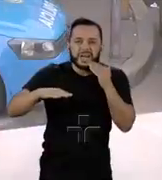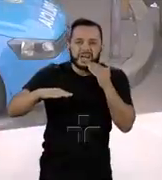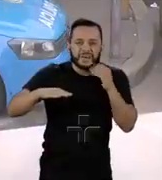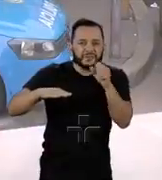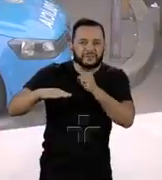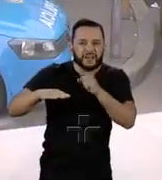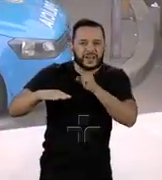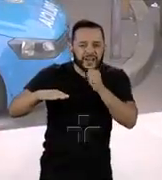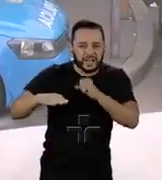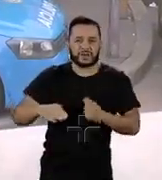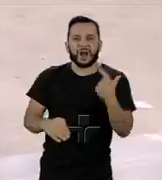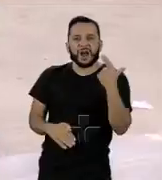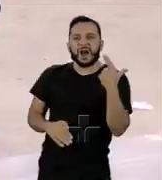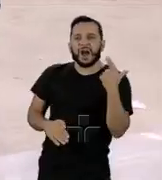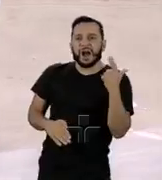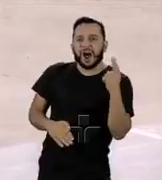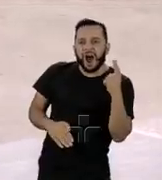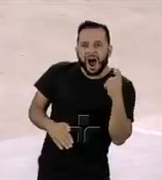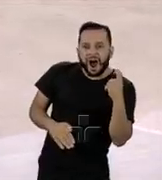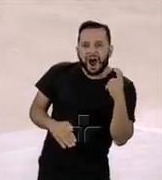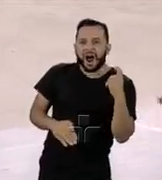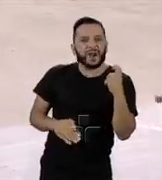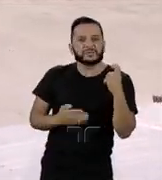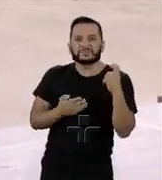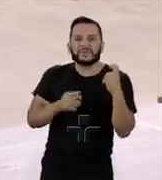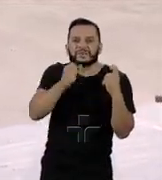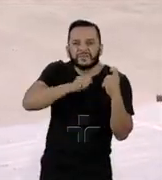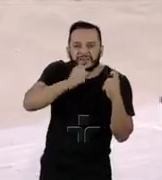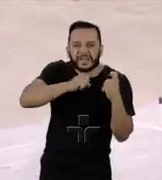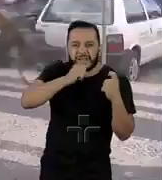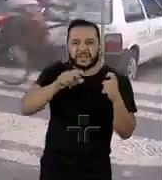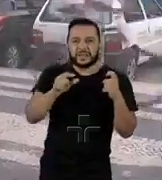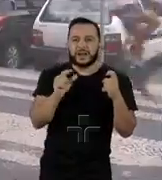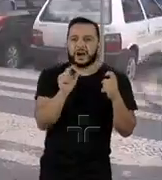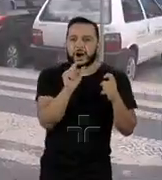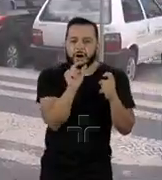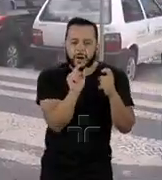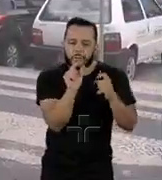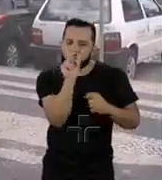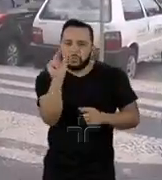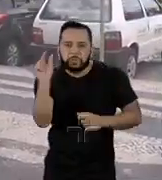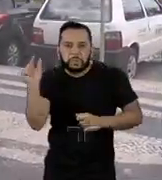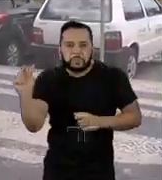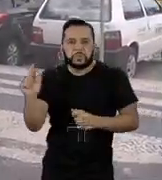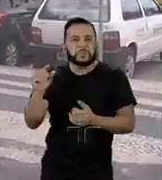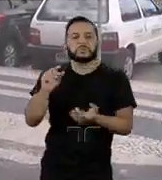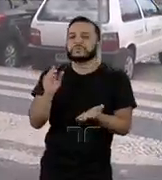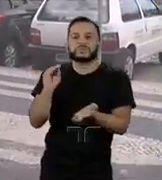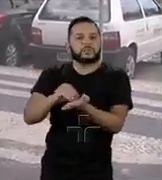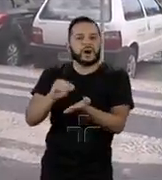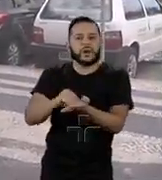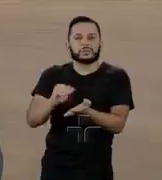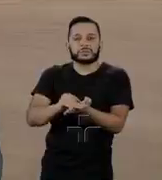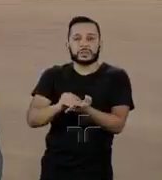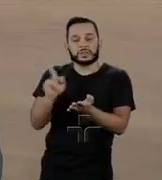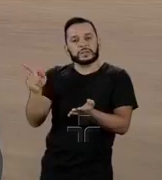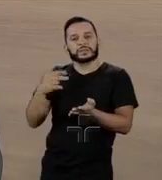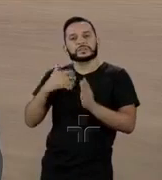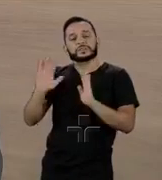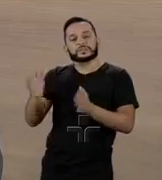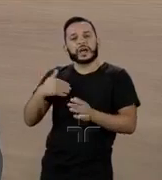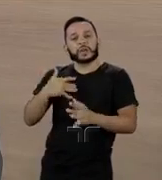Faltam munições e armas. E o orçamento da corporação para esse ano foi congelado em 500 milhões de reais.